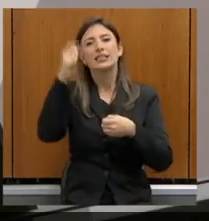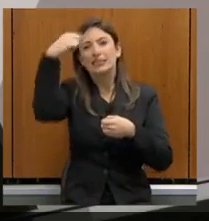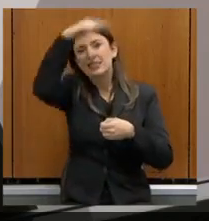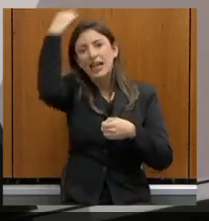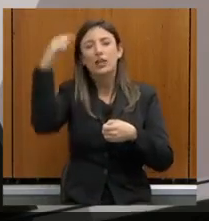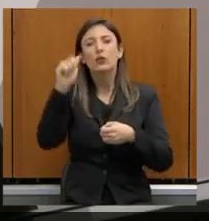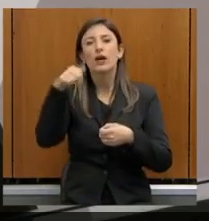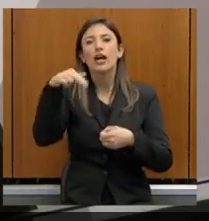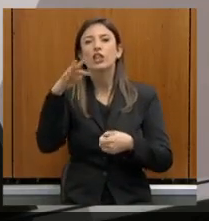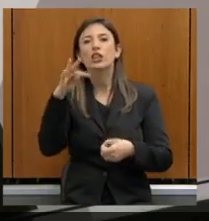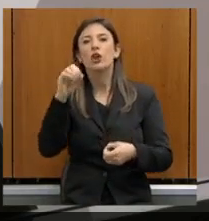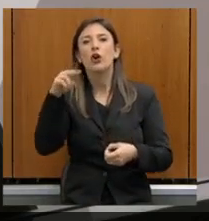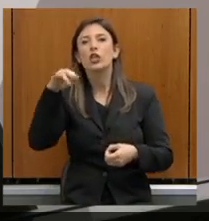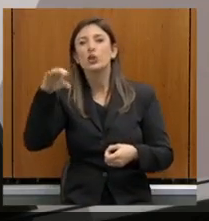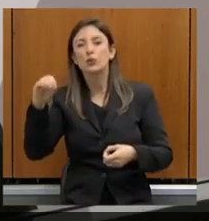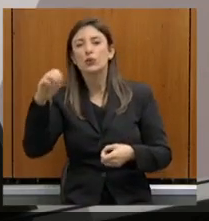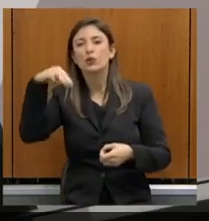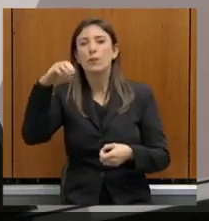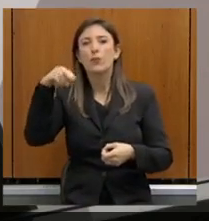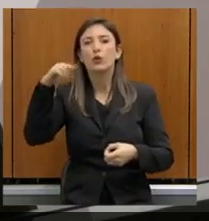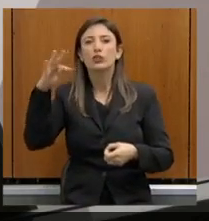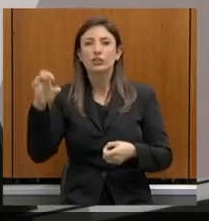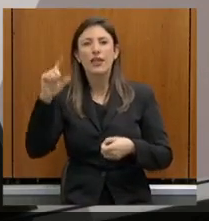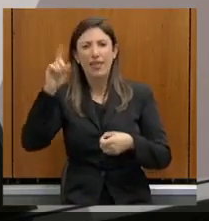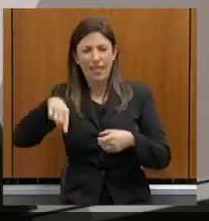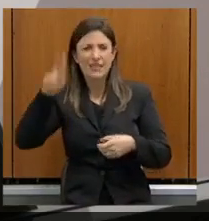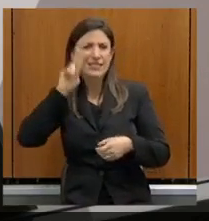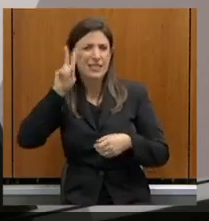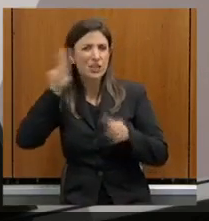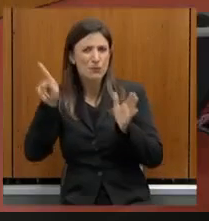que a gente está falando agora mesmo, é uma cidade histórica?